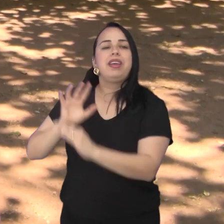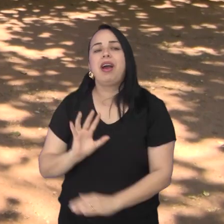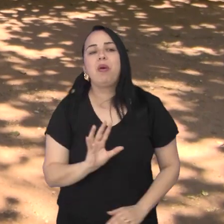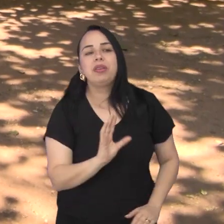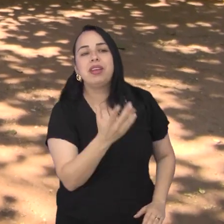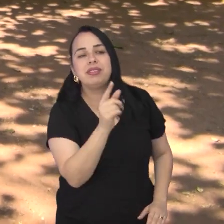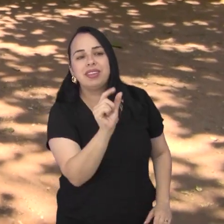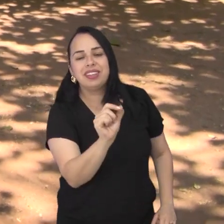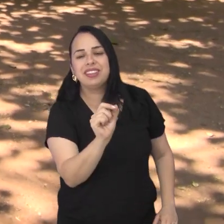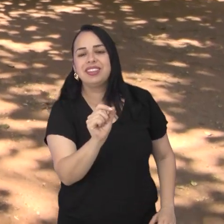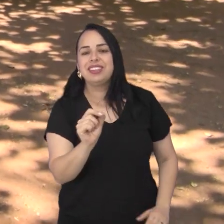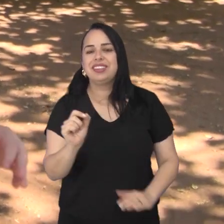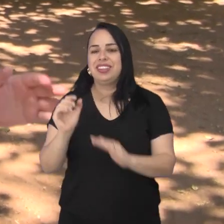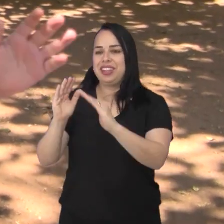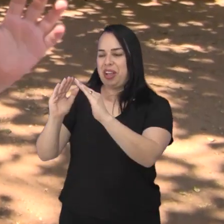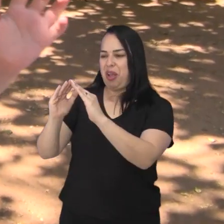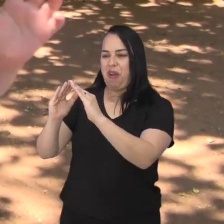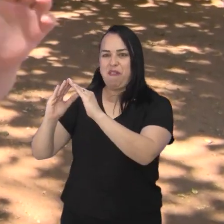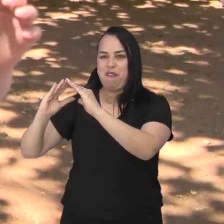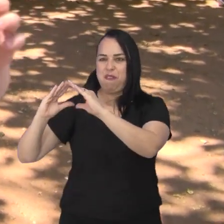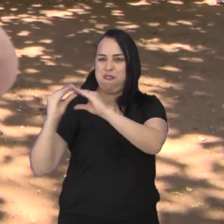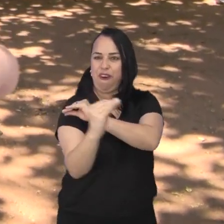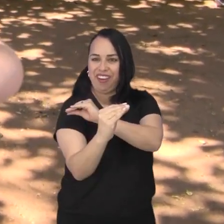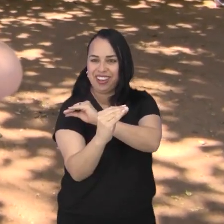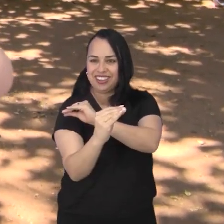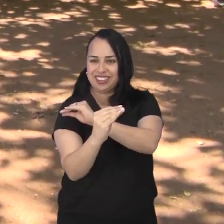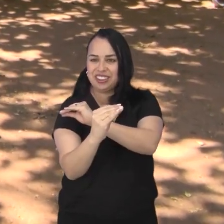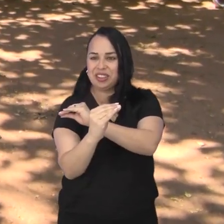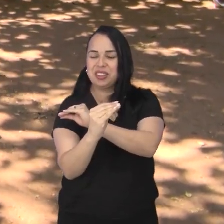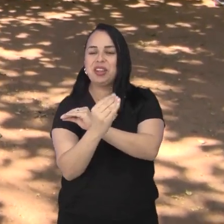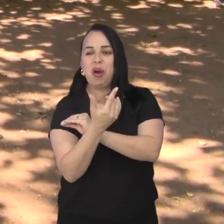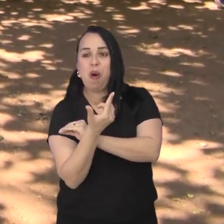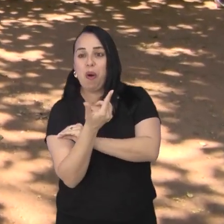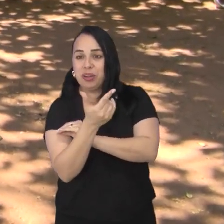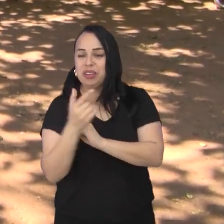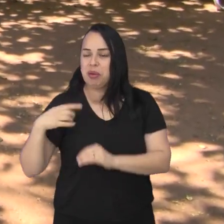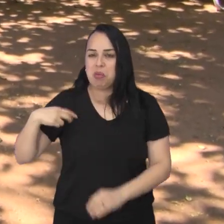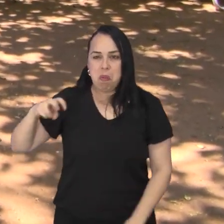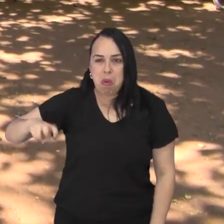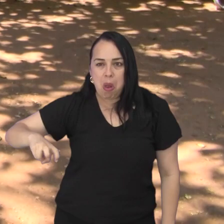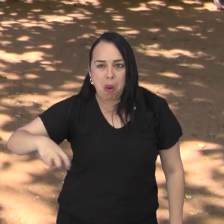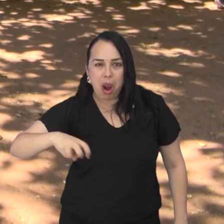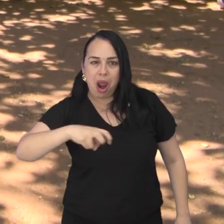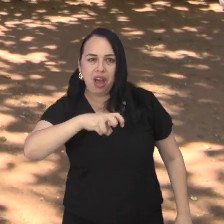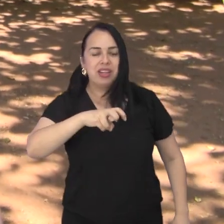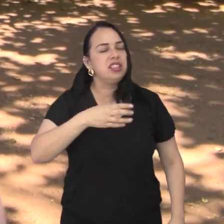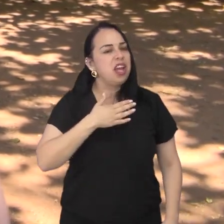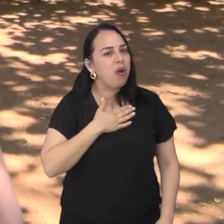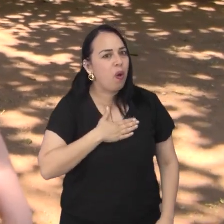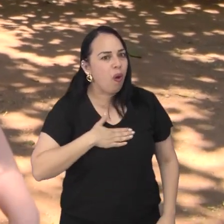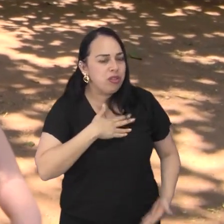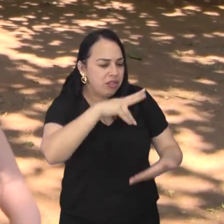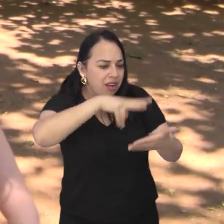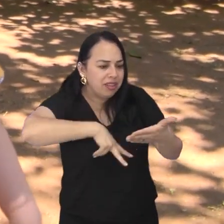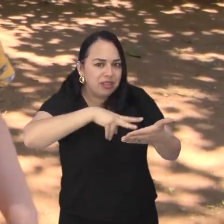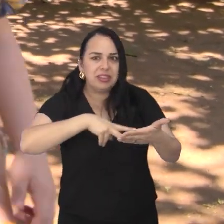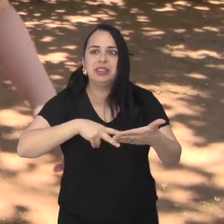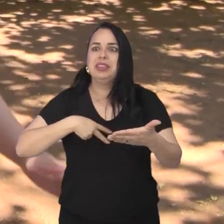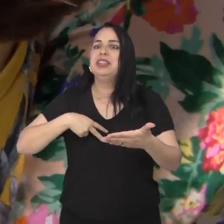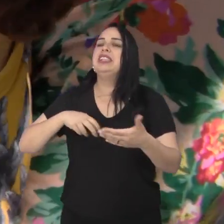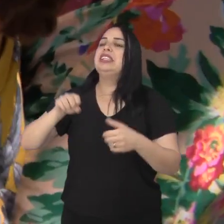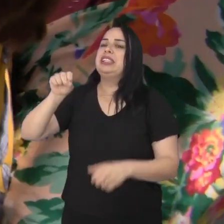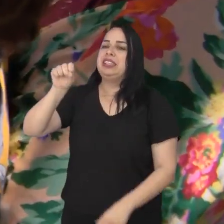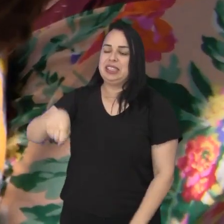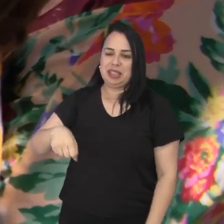porquinhos? Ele vai para casa de outro amigo dele, correndo. E você gosta muito que sua mãe lê para você?